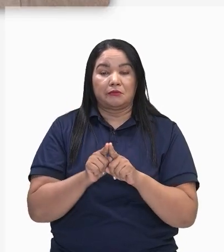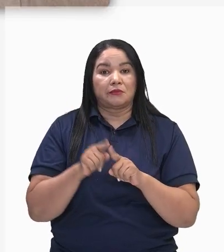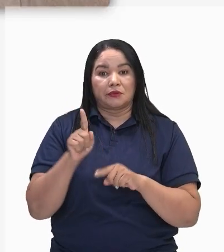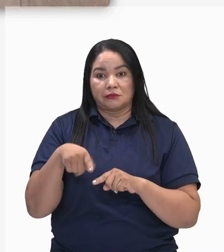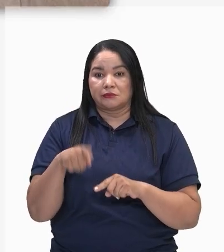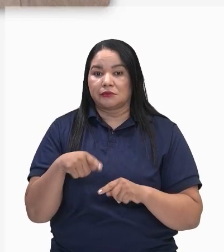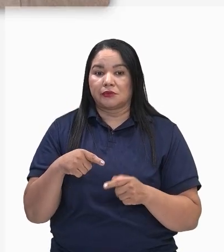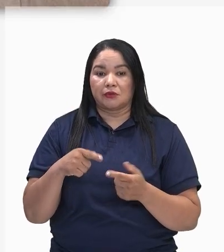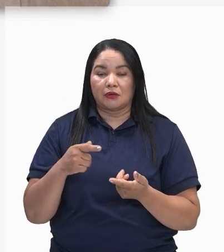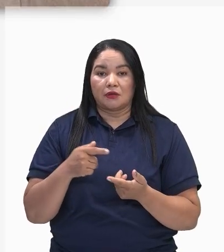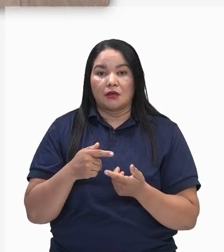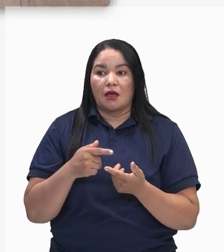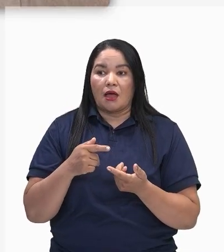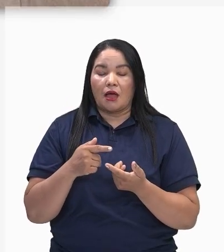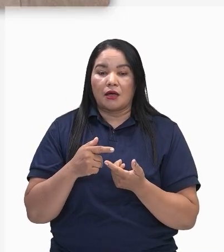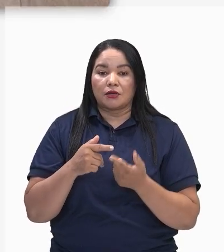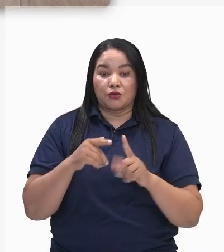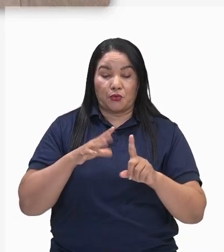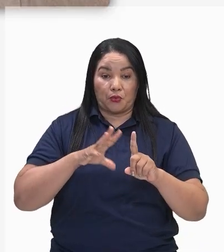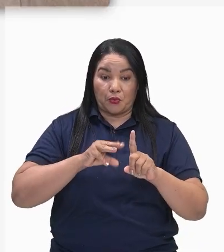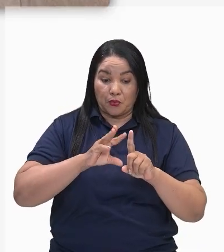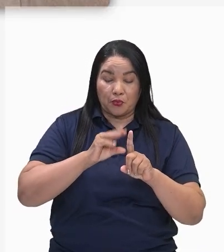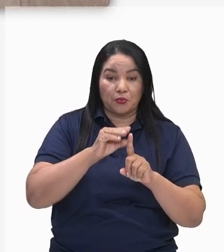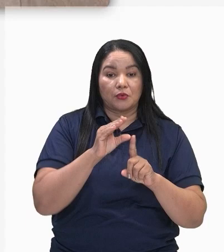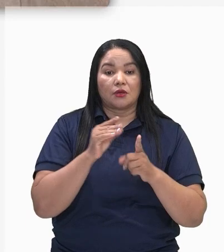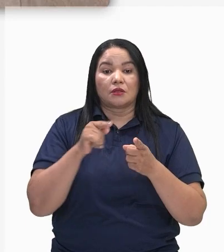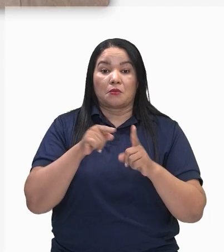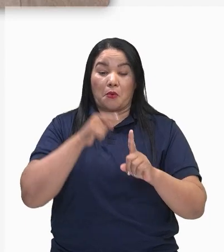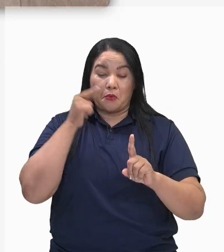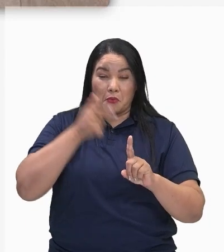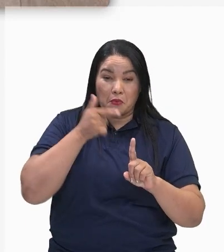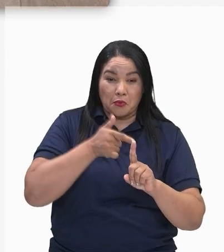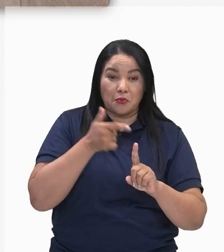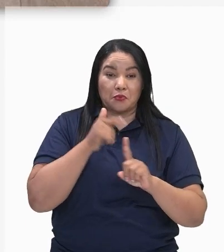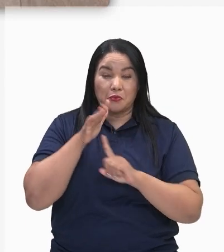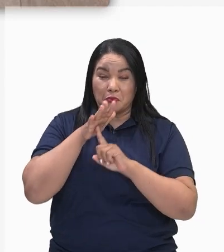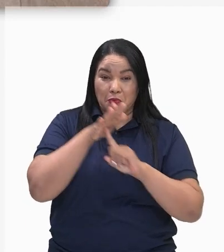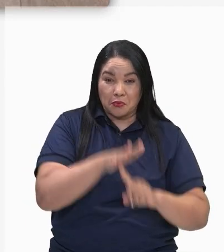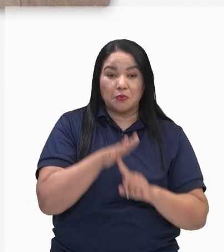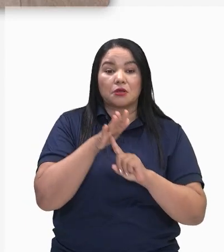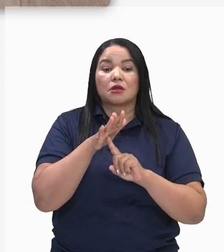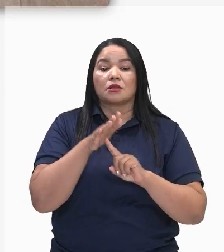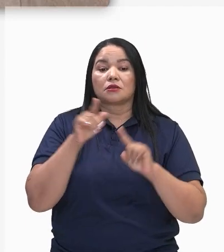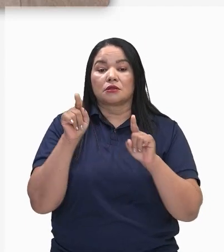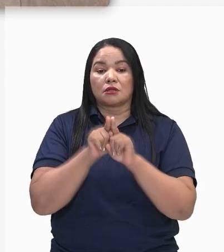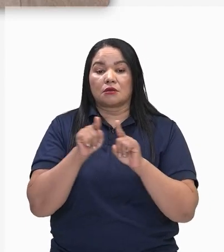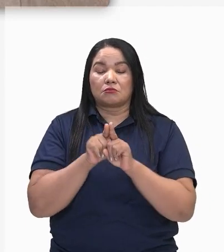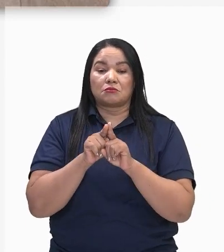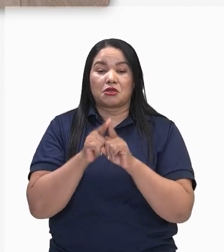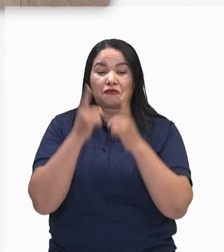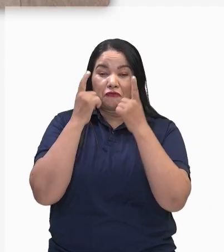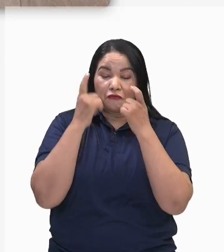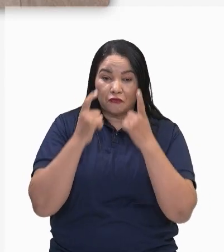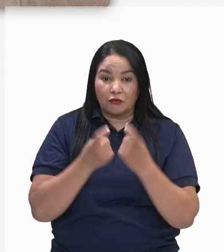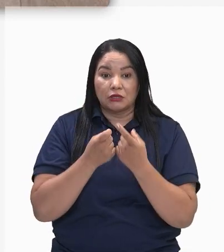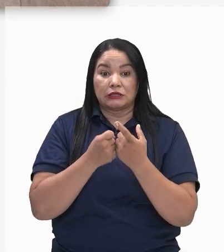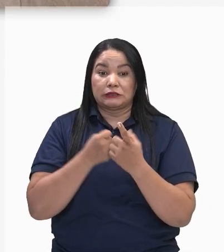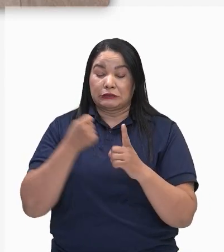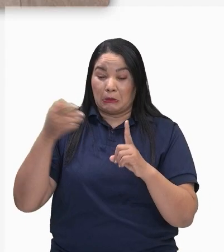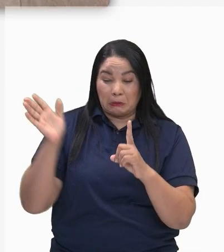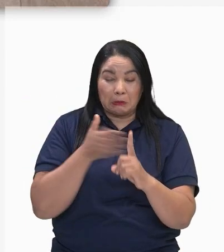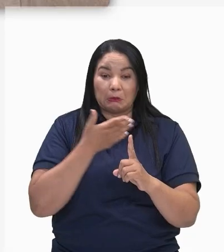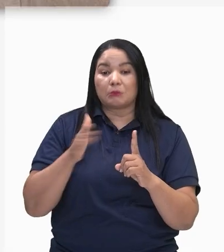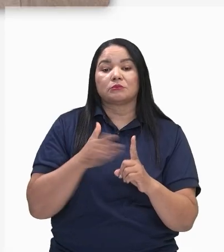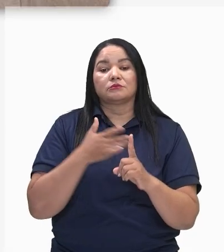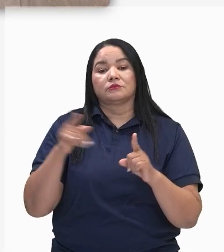para algo físico, mas sim o assédio moral. Violência física, né, ou seja, agressões mesmo.